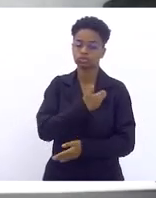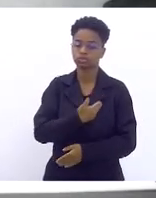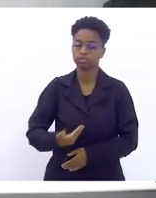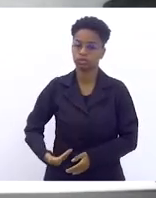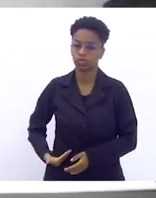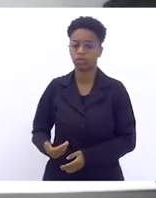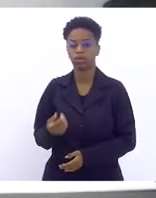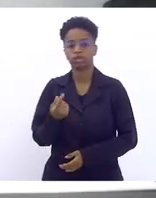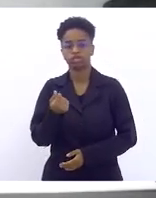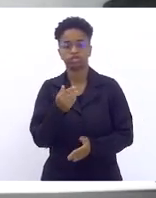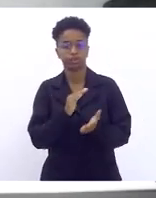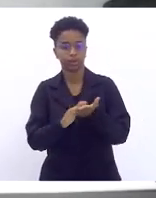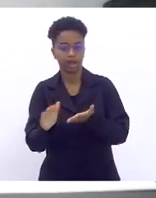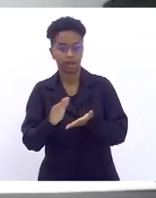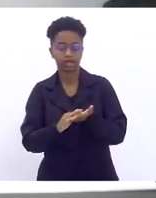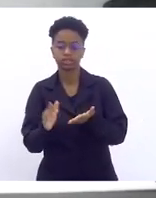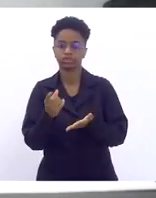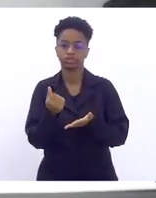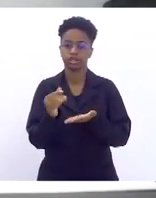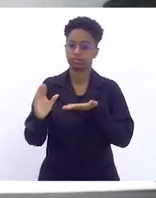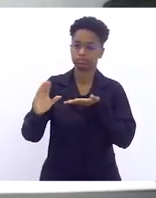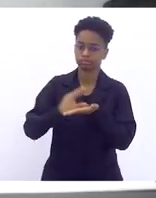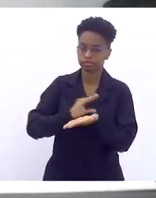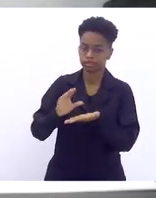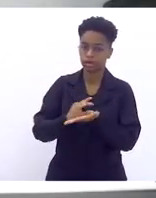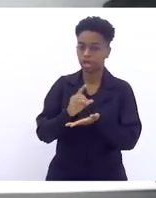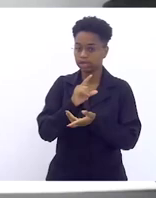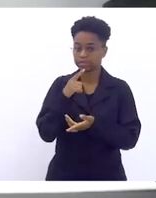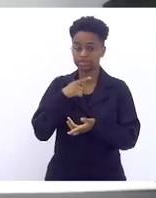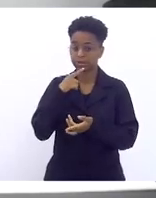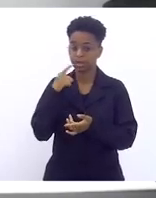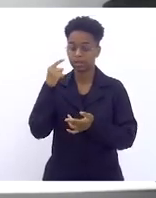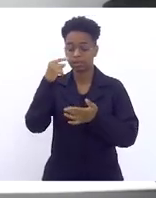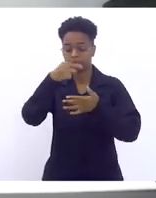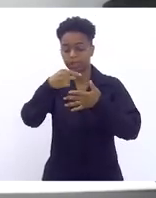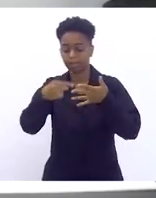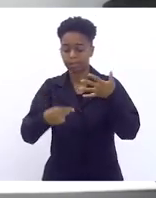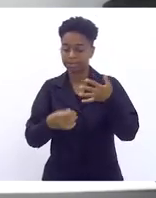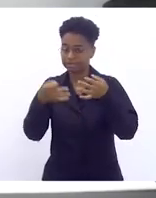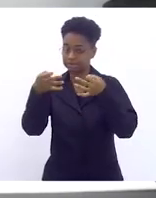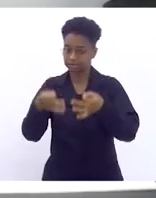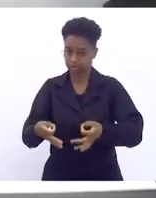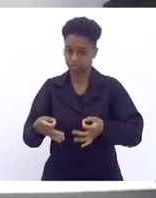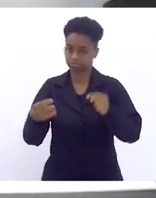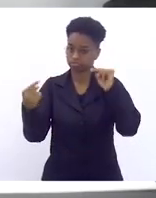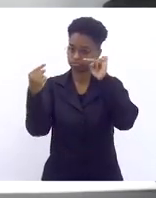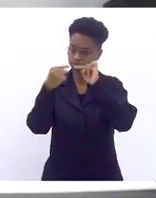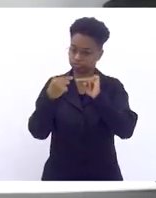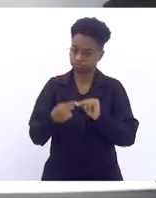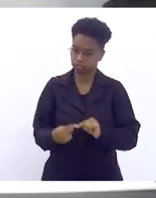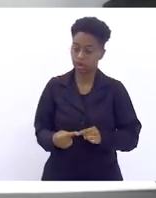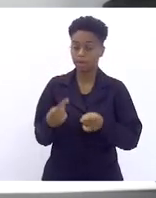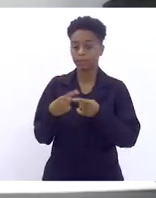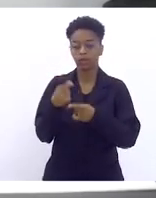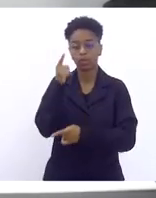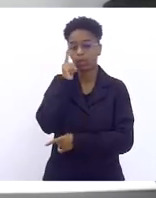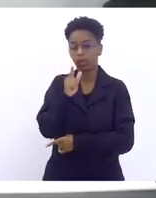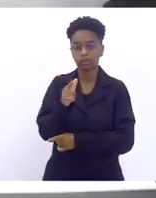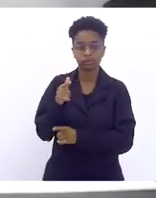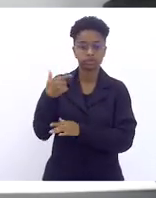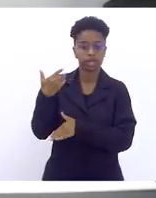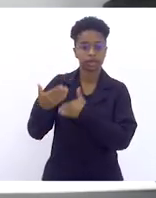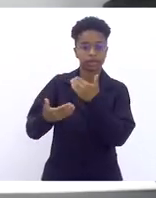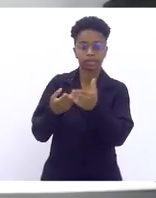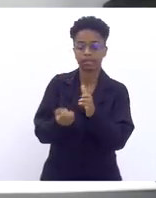a despesa com previsibilidade quando se tem previsibilidade é você consegue desenvolver